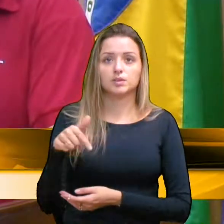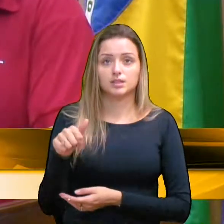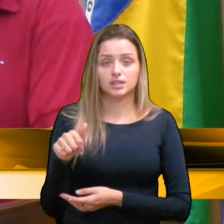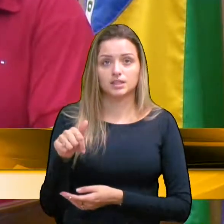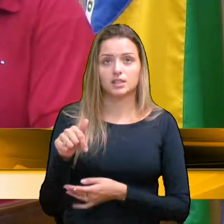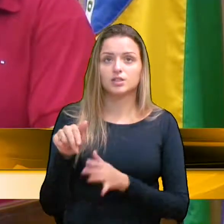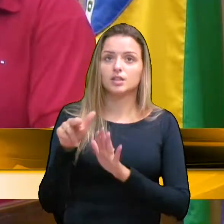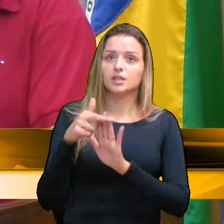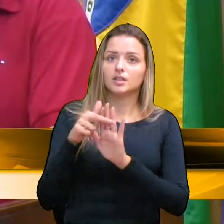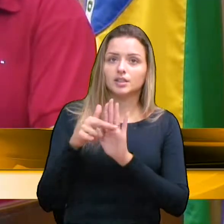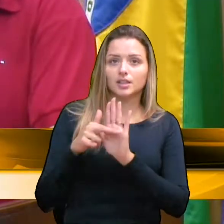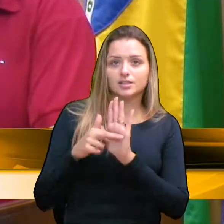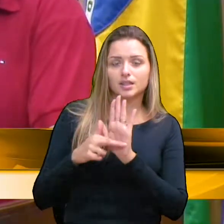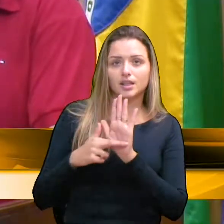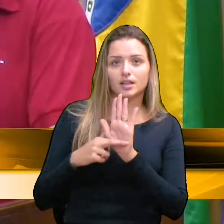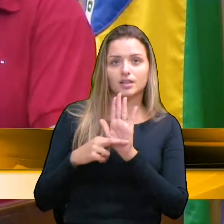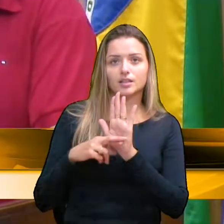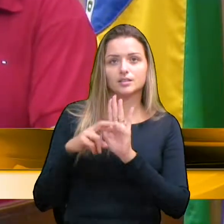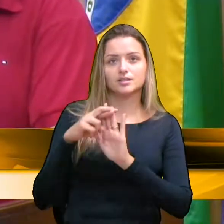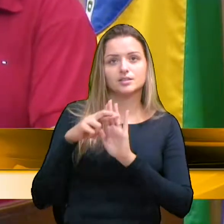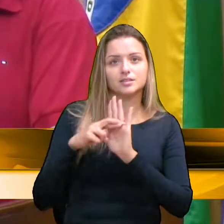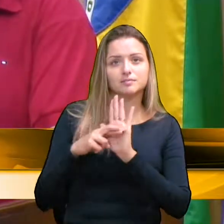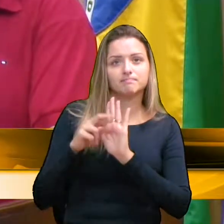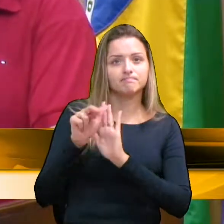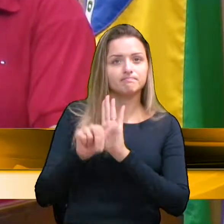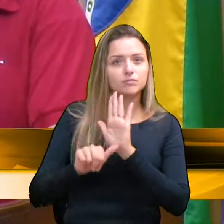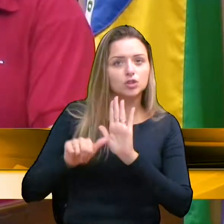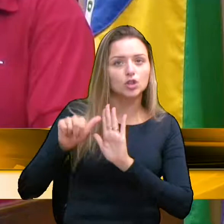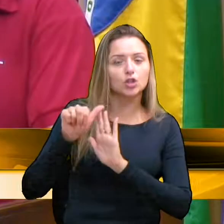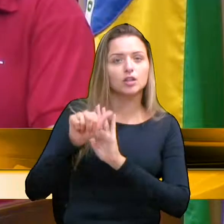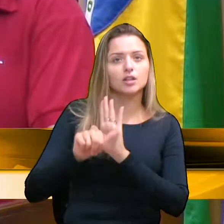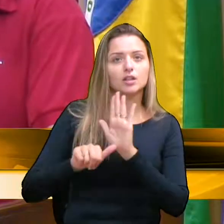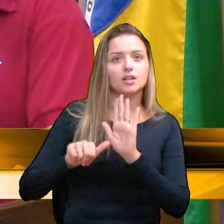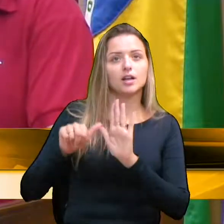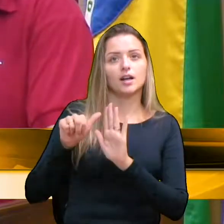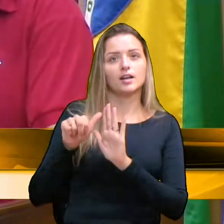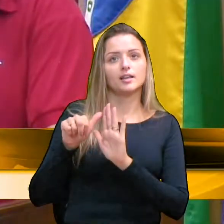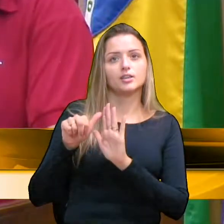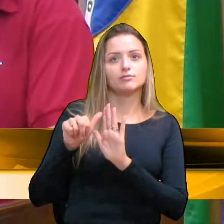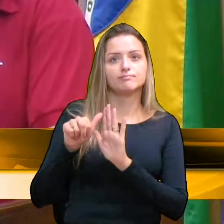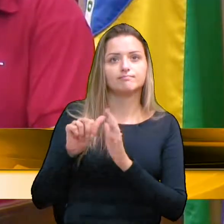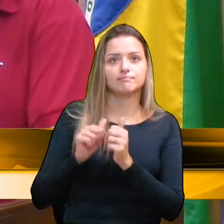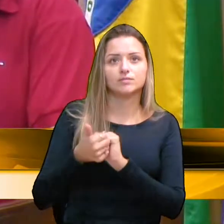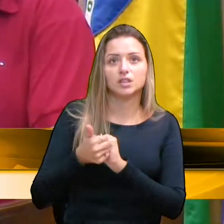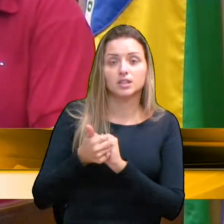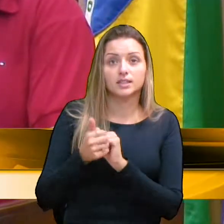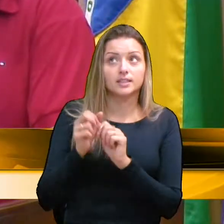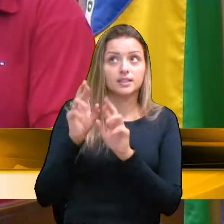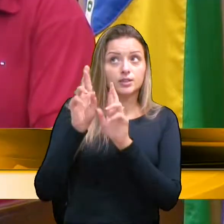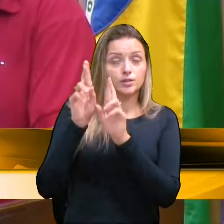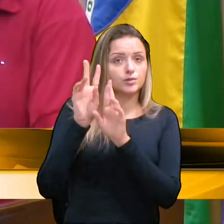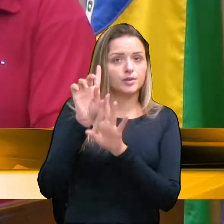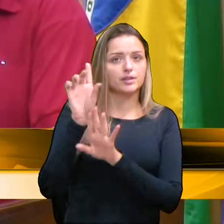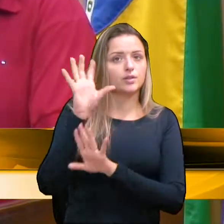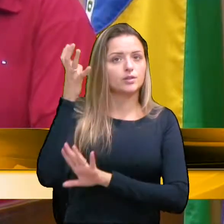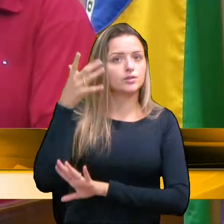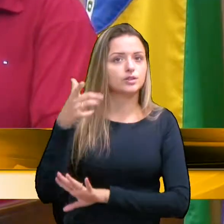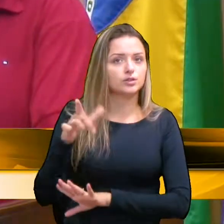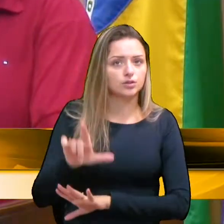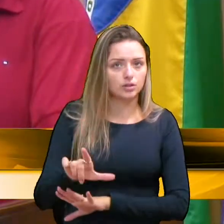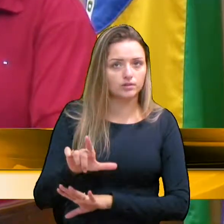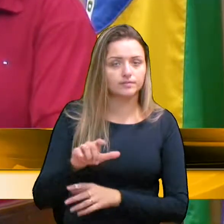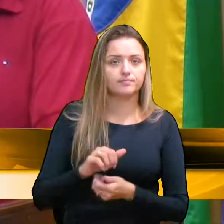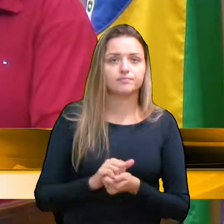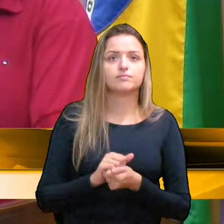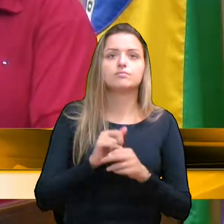as regras foram mudadas com a partida andando, a gente espera que isso não aconteça mais. Para isso, o